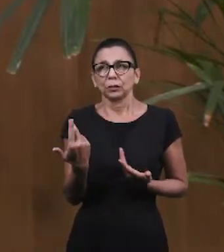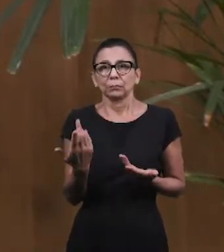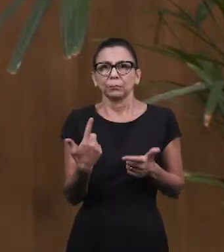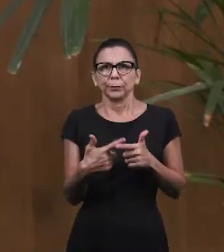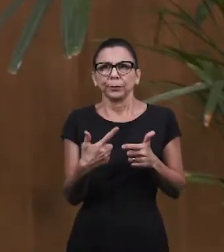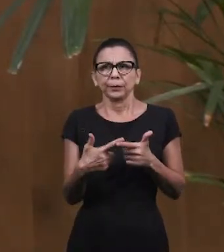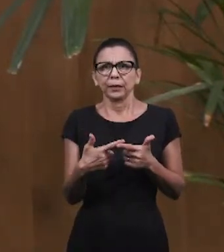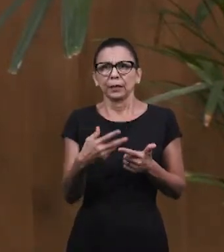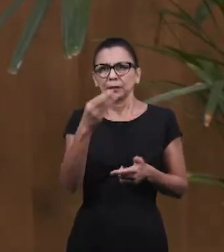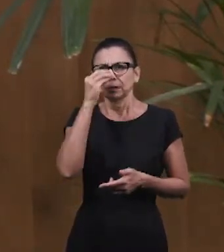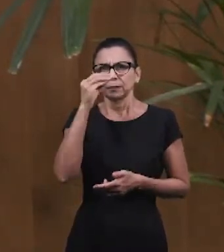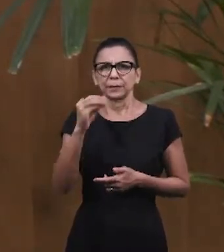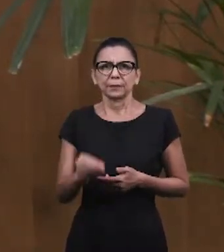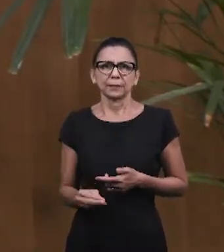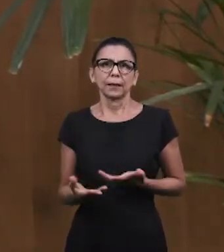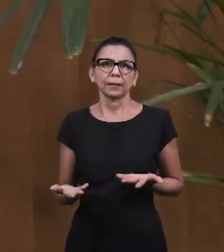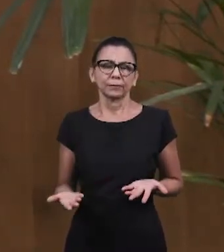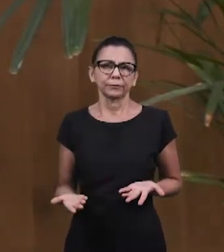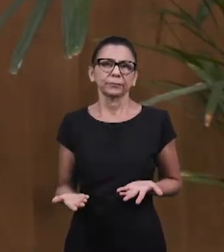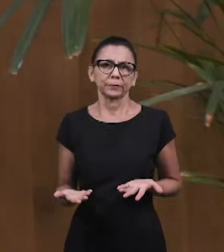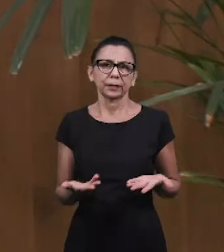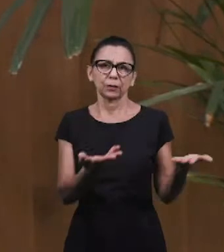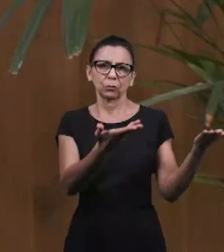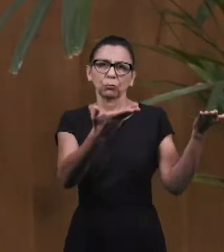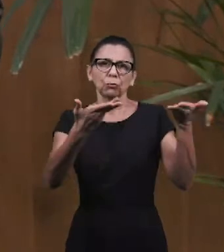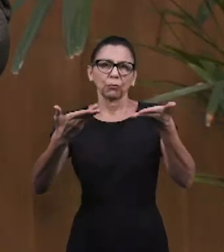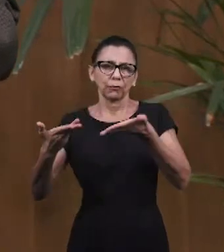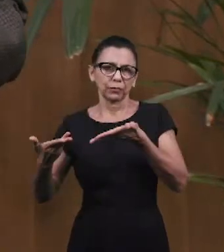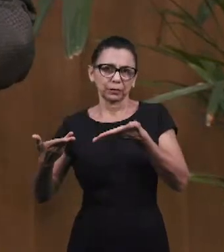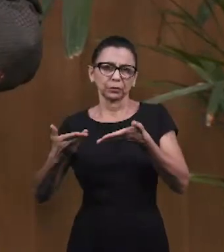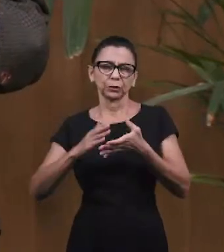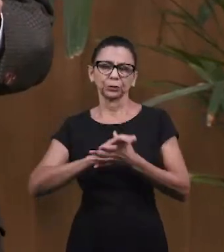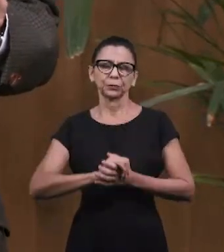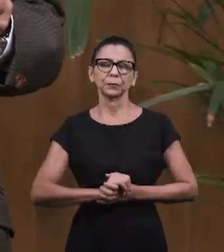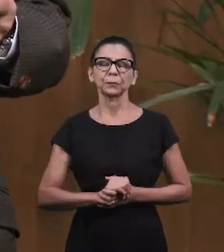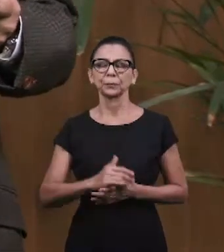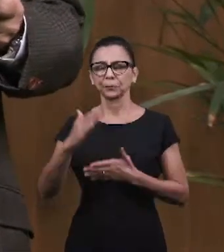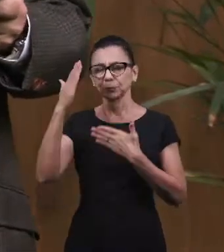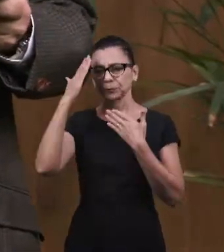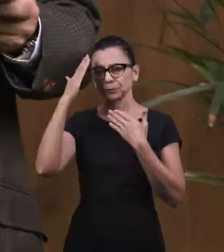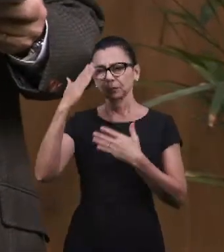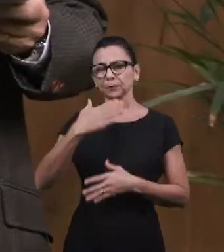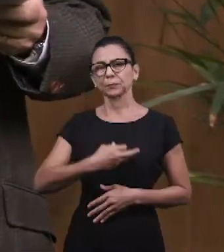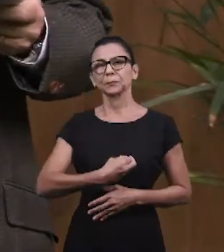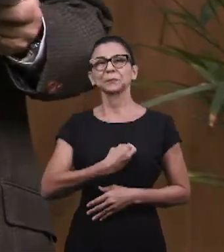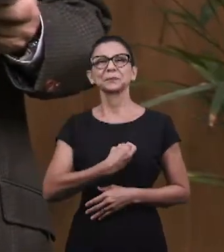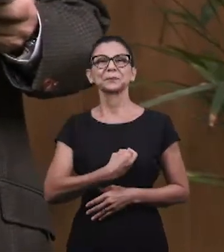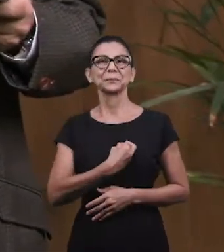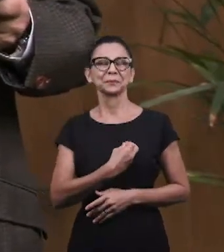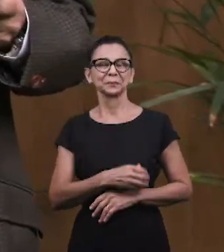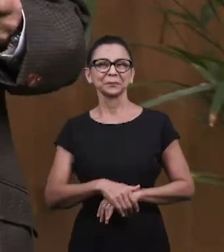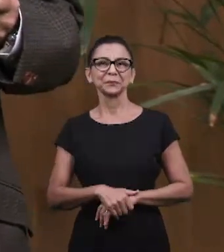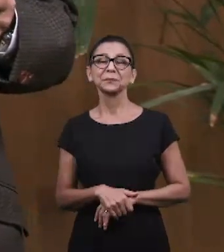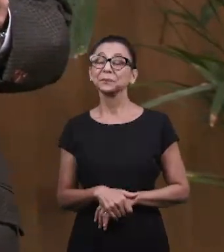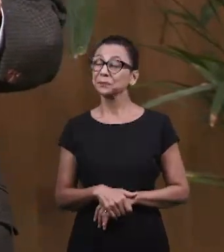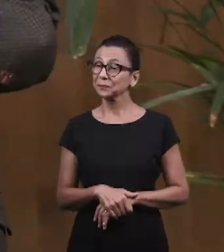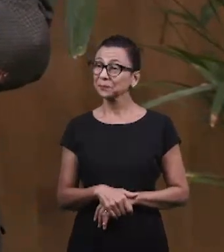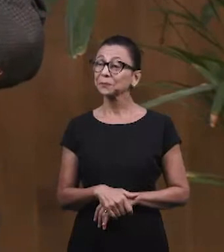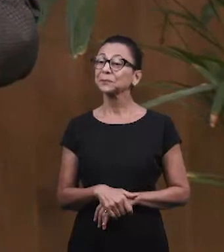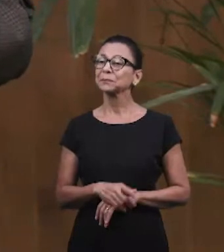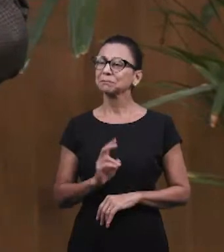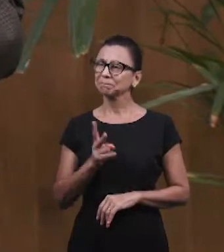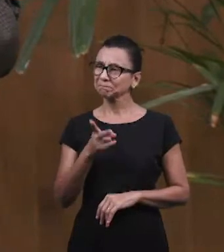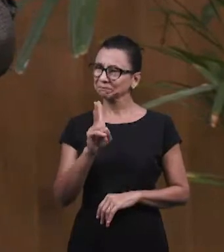4 convites. Muito bem colocado na sua resposta. Muito obrigado pela sua participação, que, por sinal, tem sido até uma